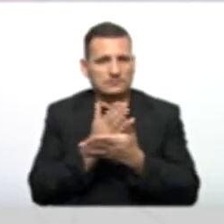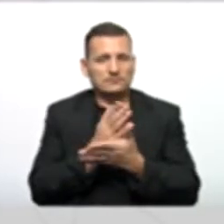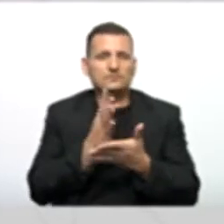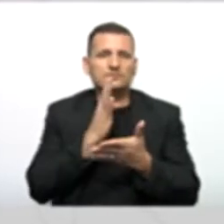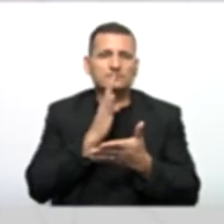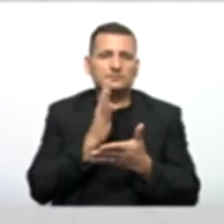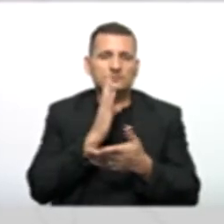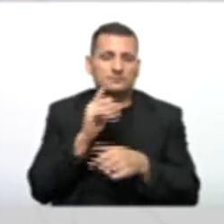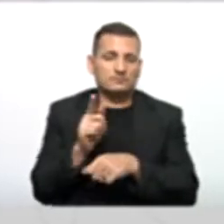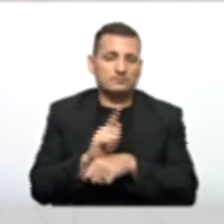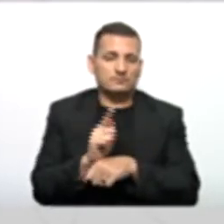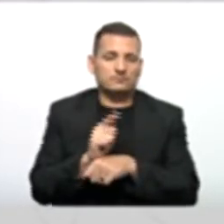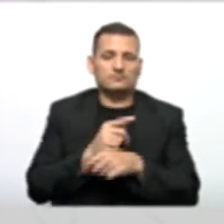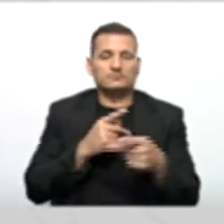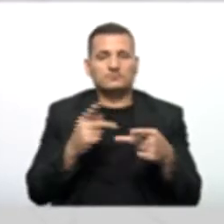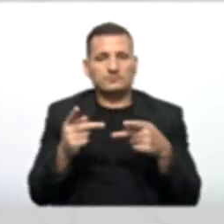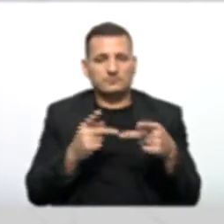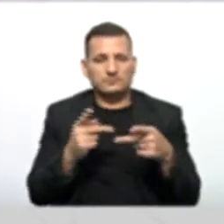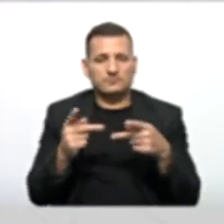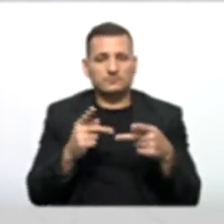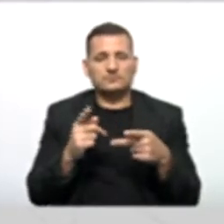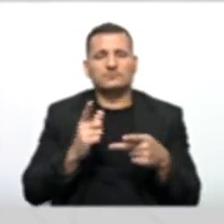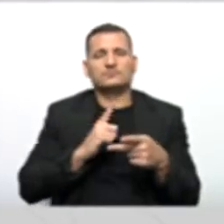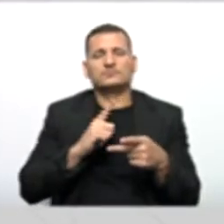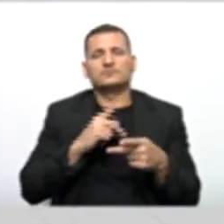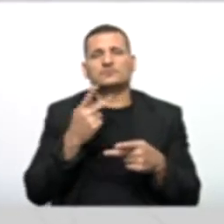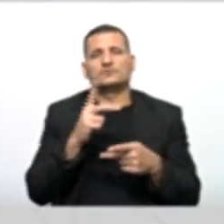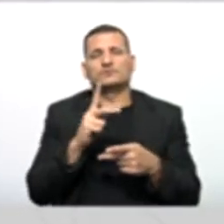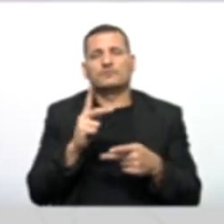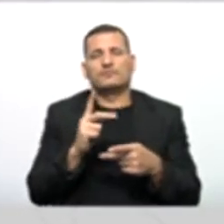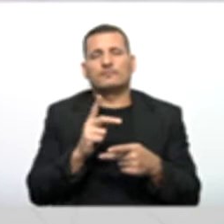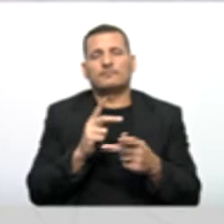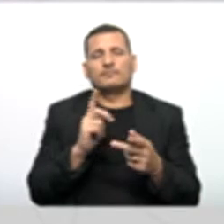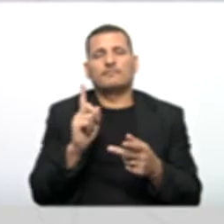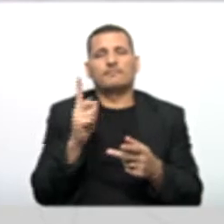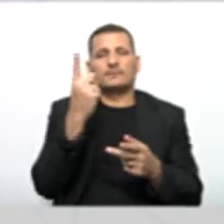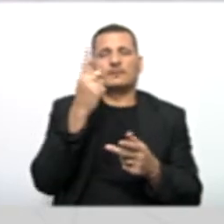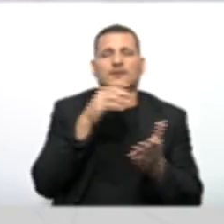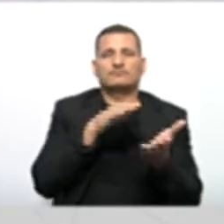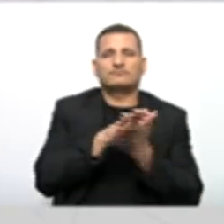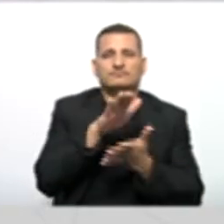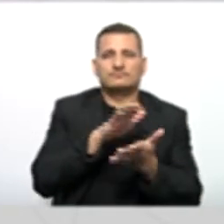de projetos. Teve sua primeira versão publicada em